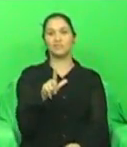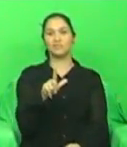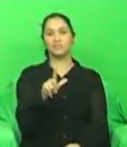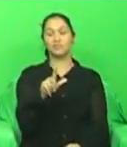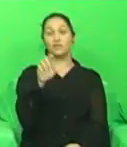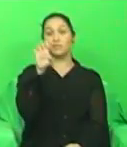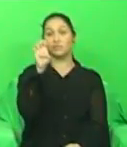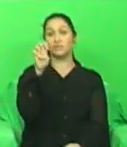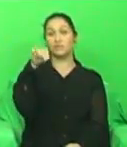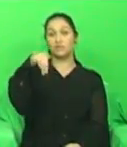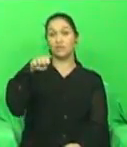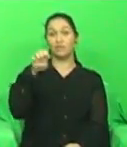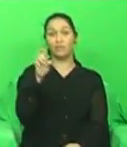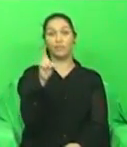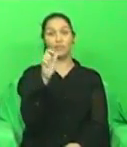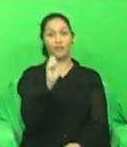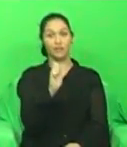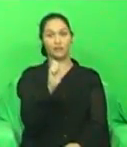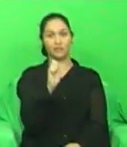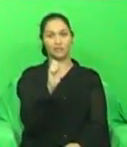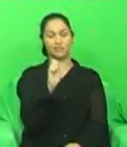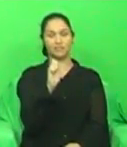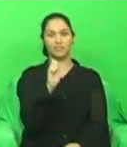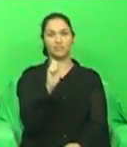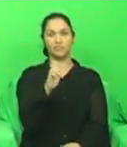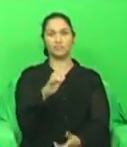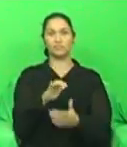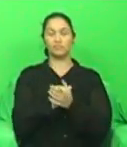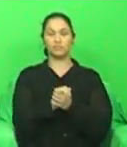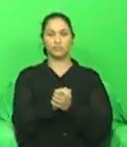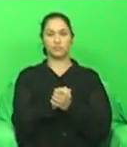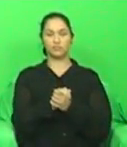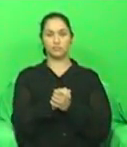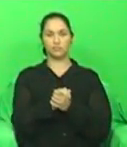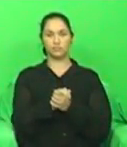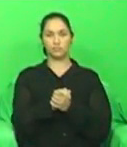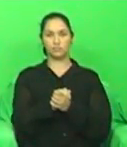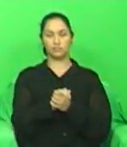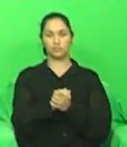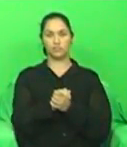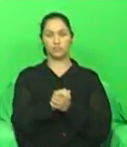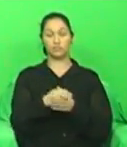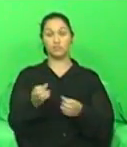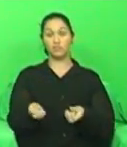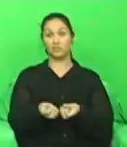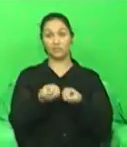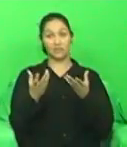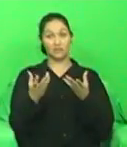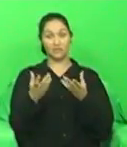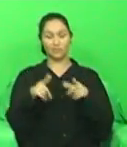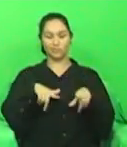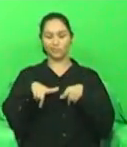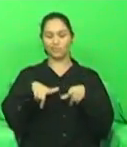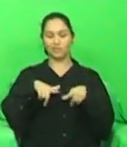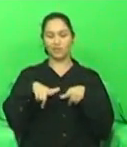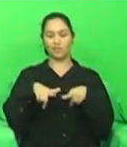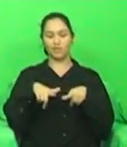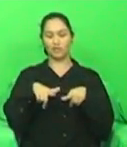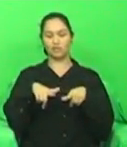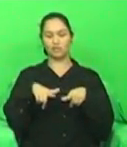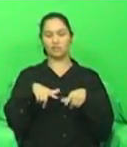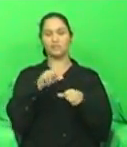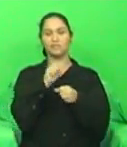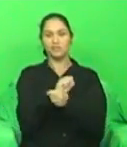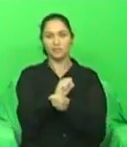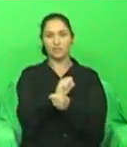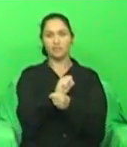acontecer um asfaltamento e calçamento e as coisas não estão andando e por